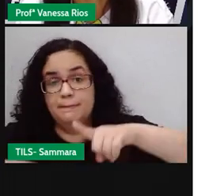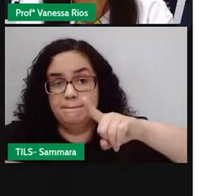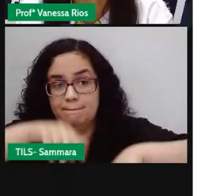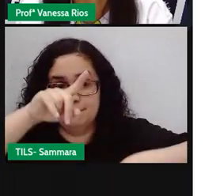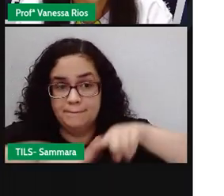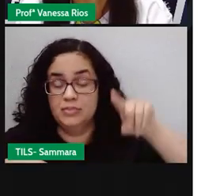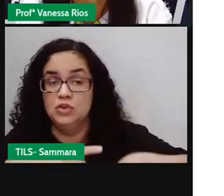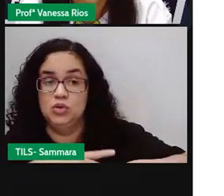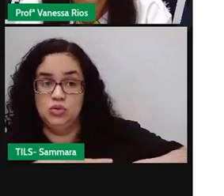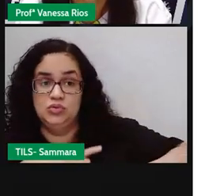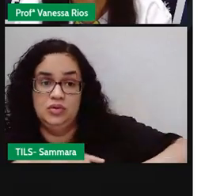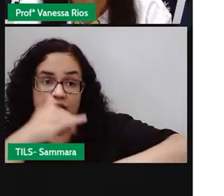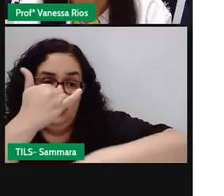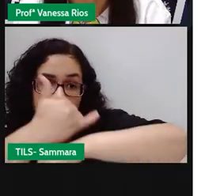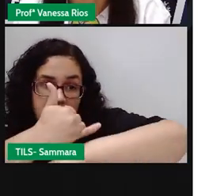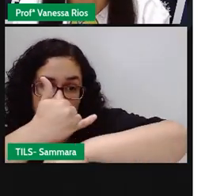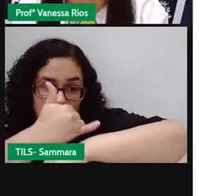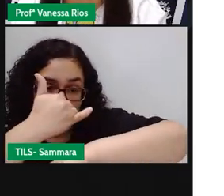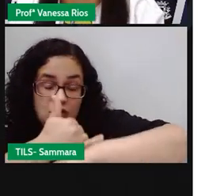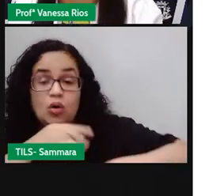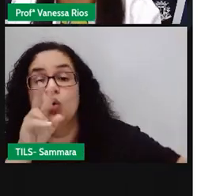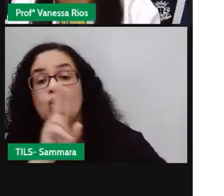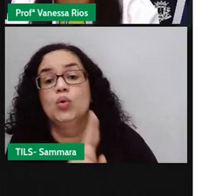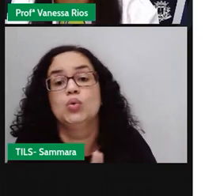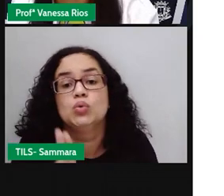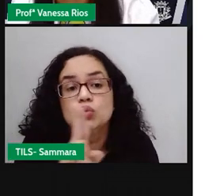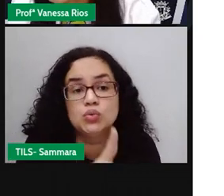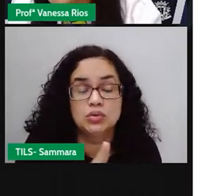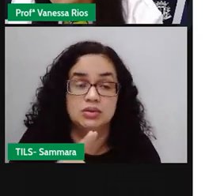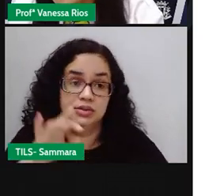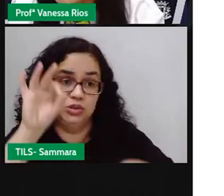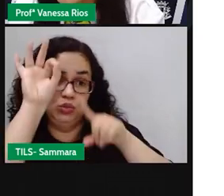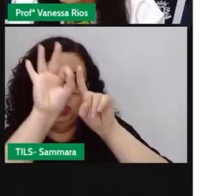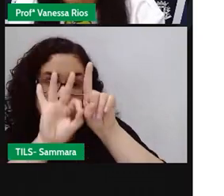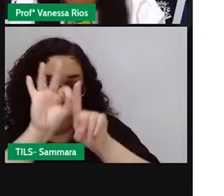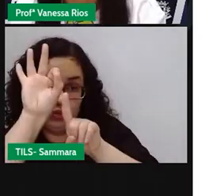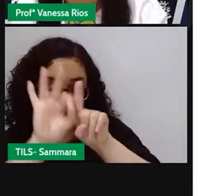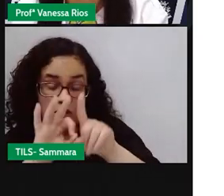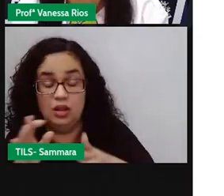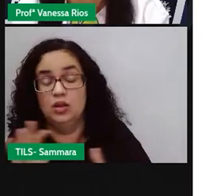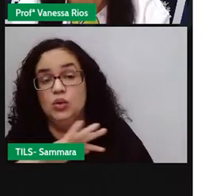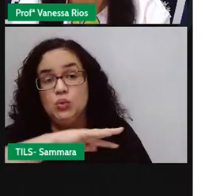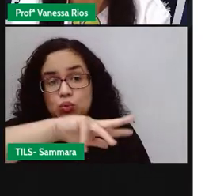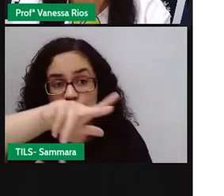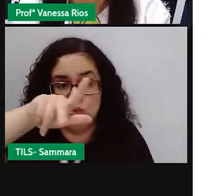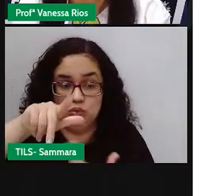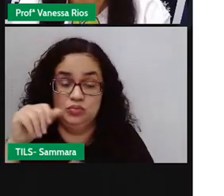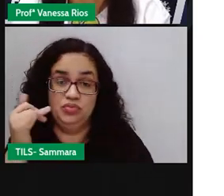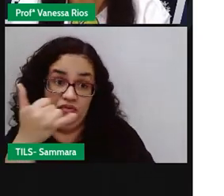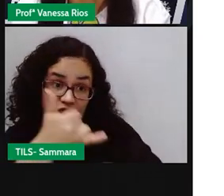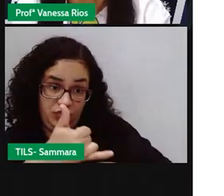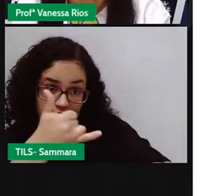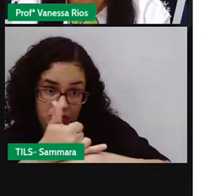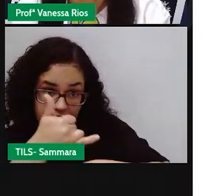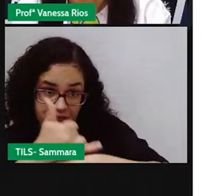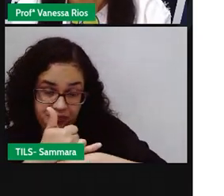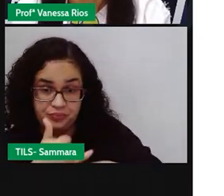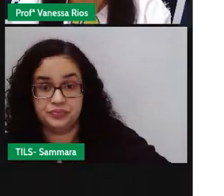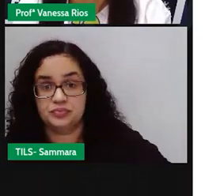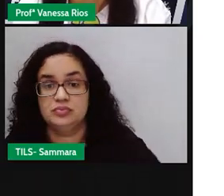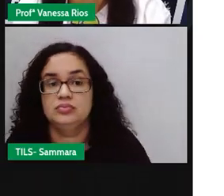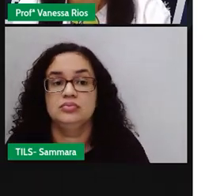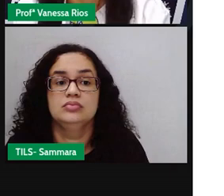material que aparece no estado sólido, quando a gente fala na temperatura ambiente, né? É o ferro.